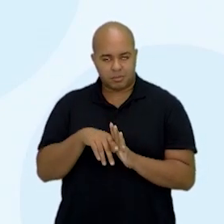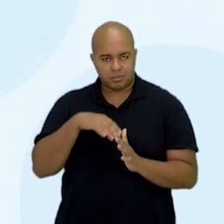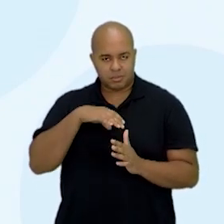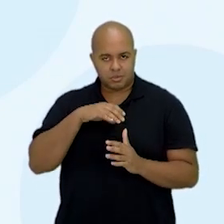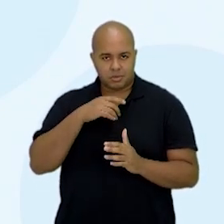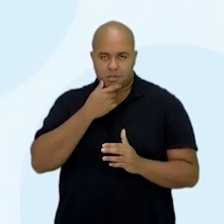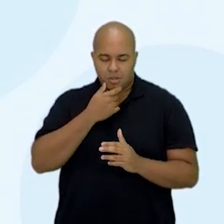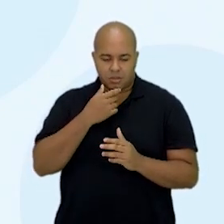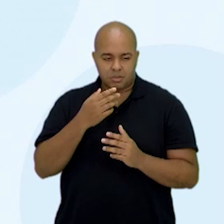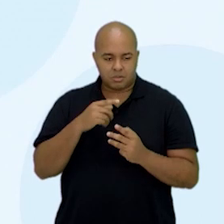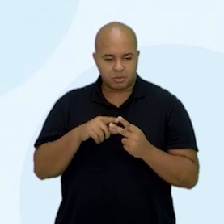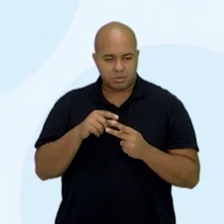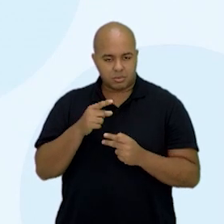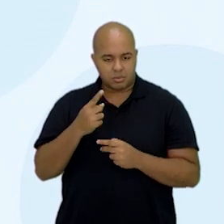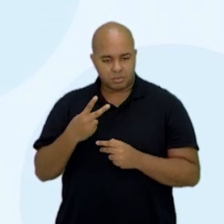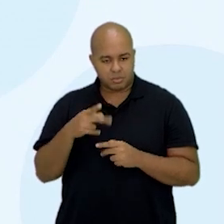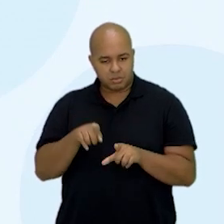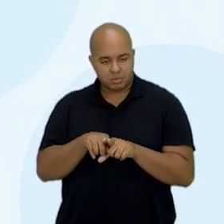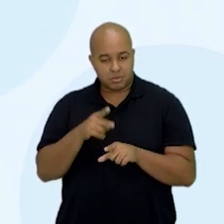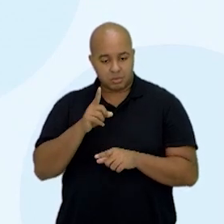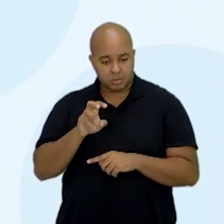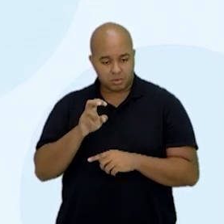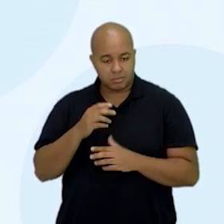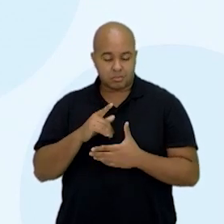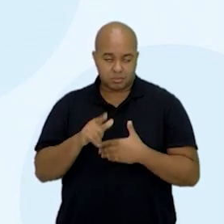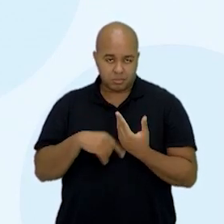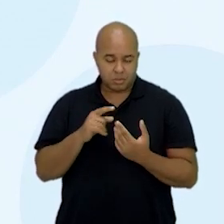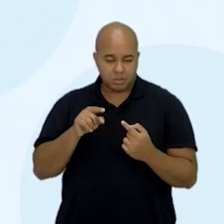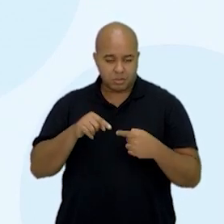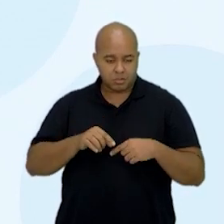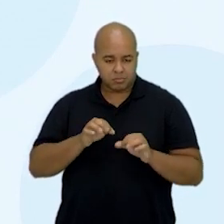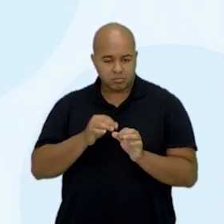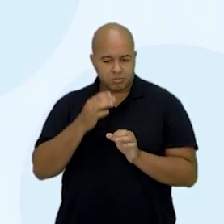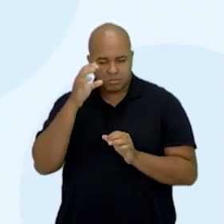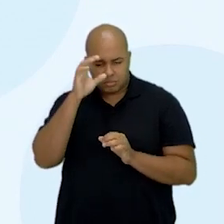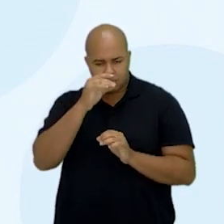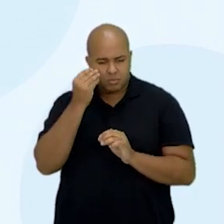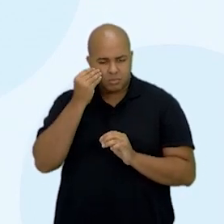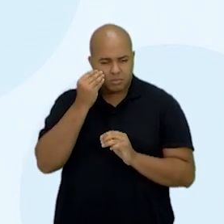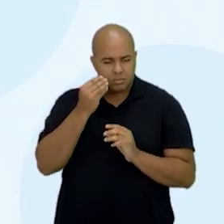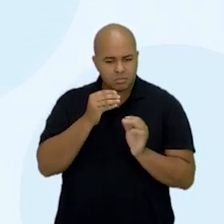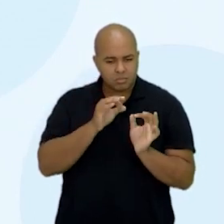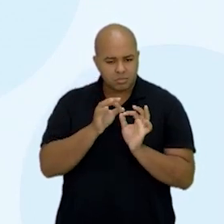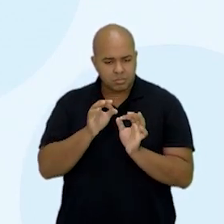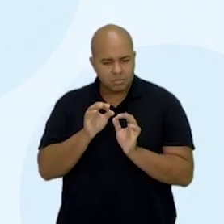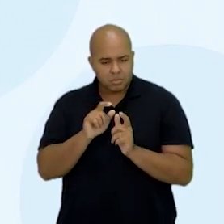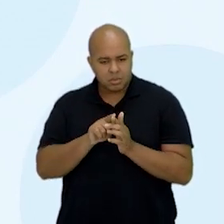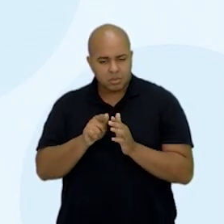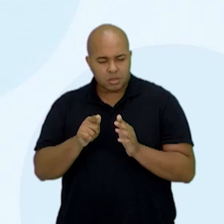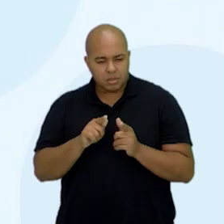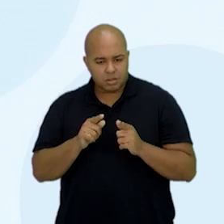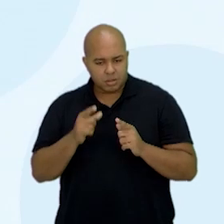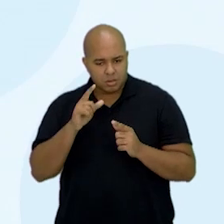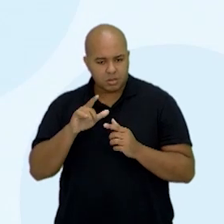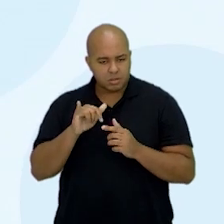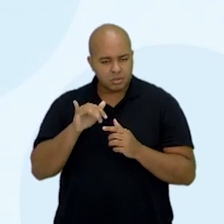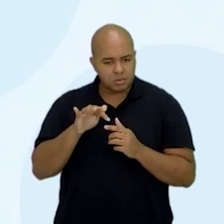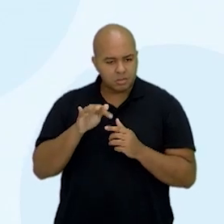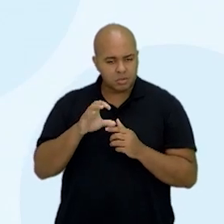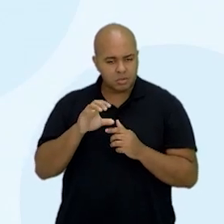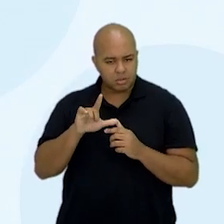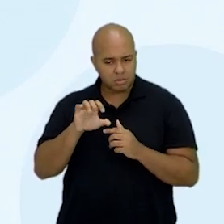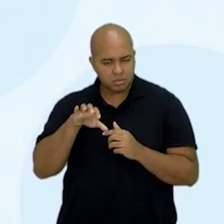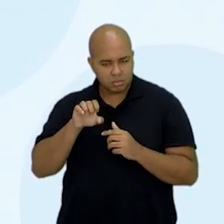de língua inglesa também e a 15 e a gente vai trabalhar um pouquinho hoje da parte gramatical que são as vozes